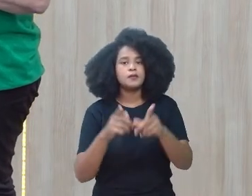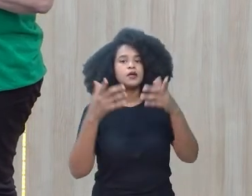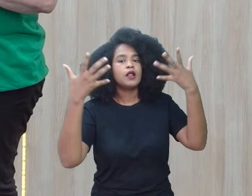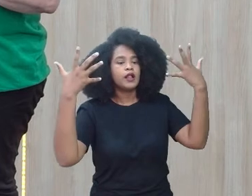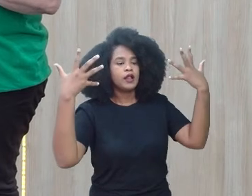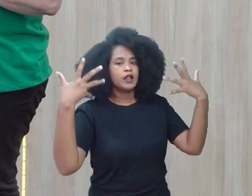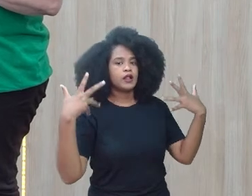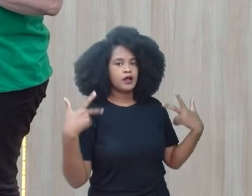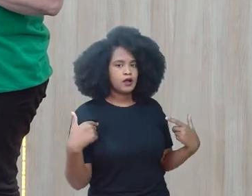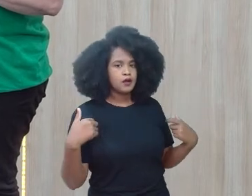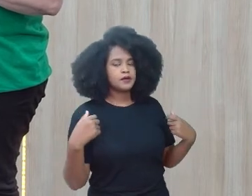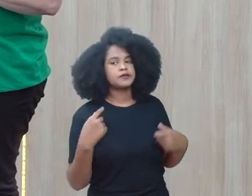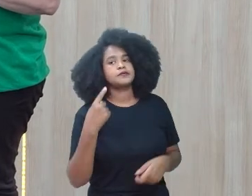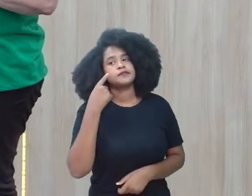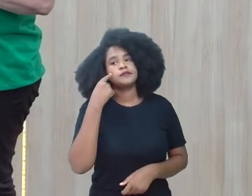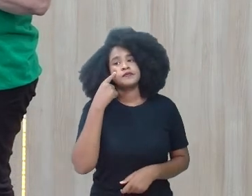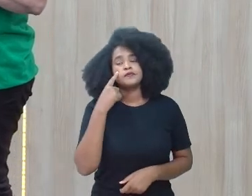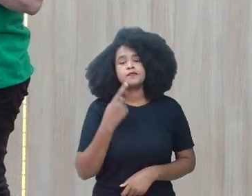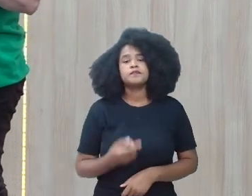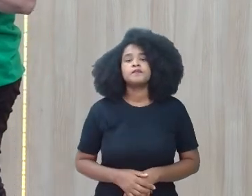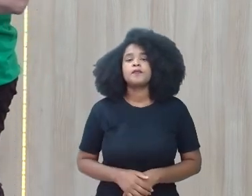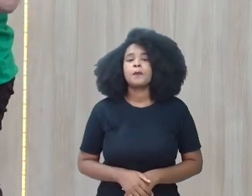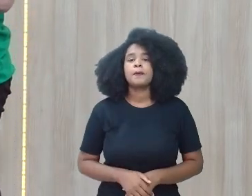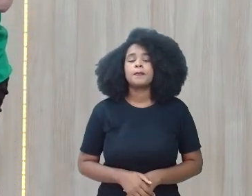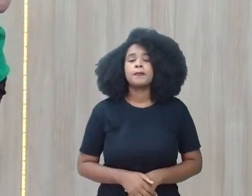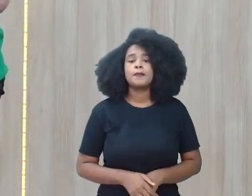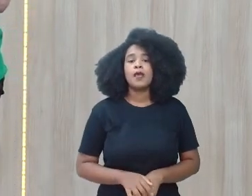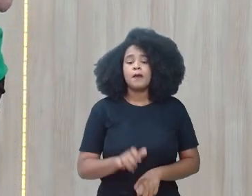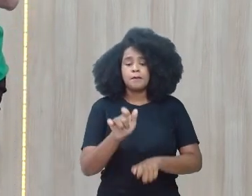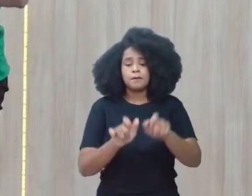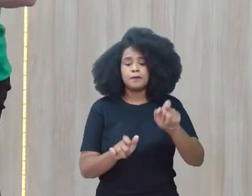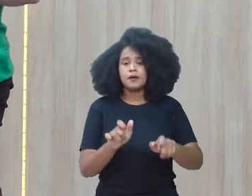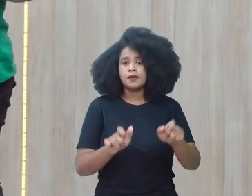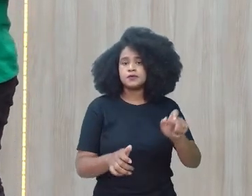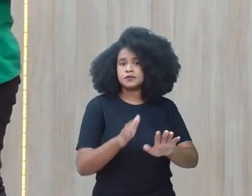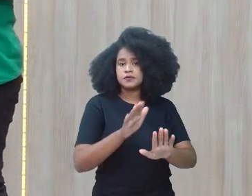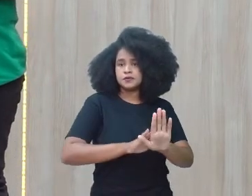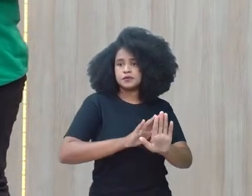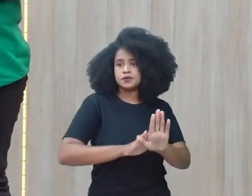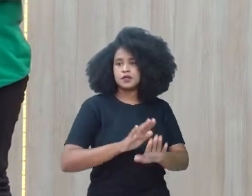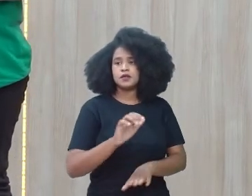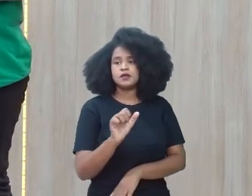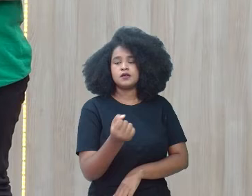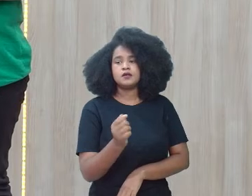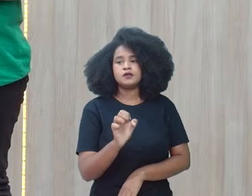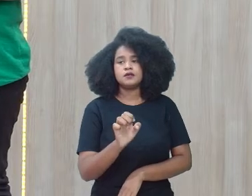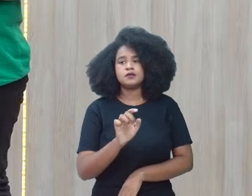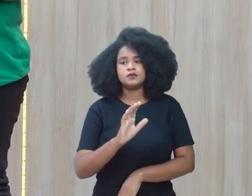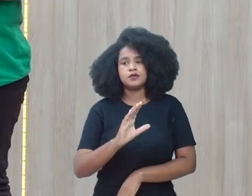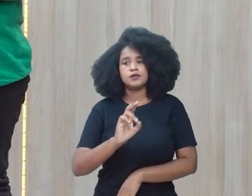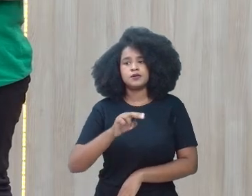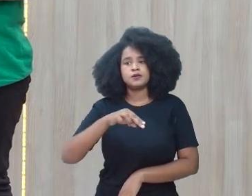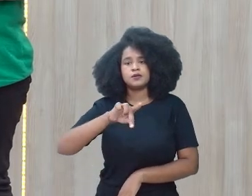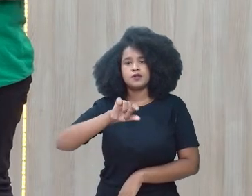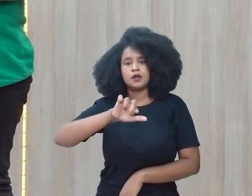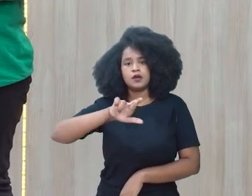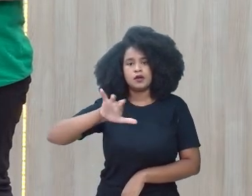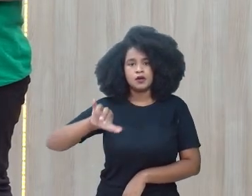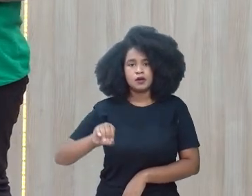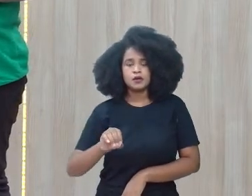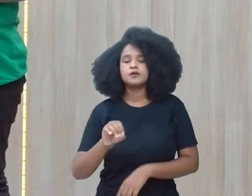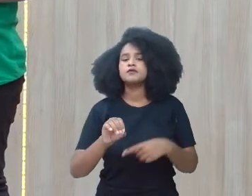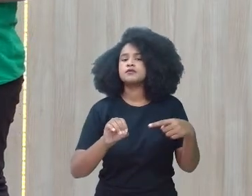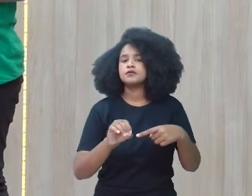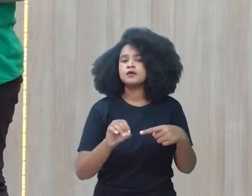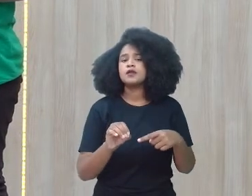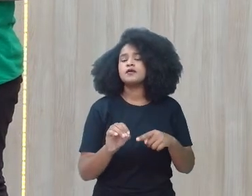Os secundários é aquele que desempenha um papel menos importante que o protagonista. Nesta fábula da